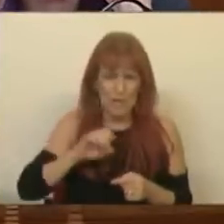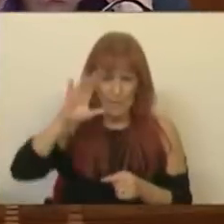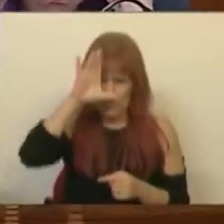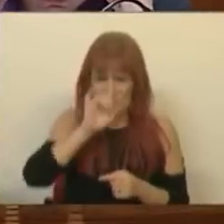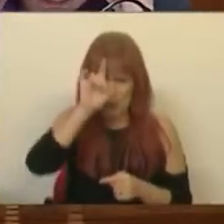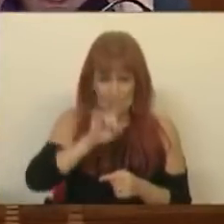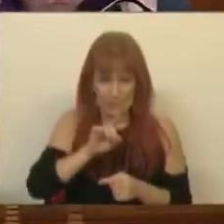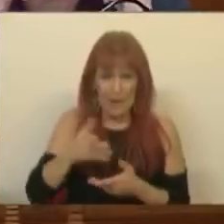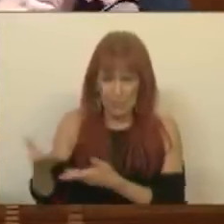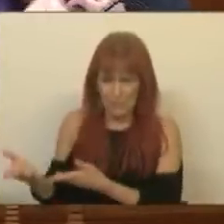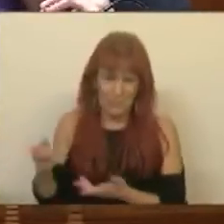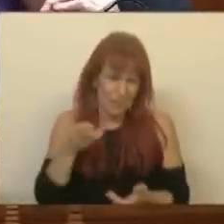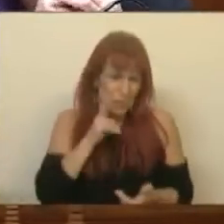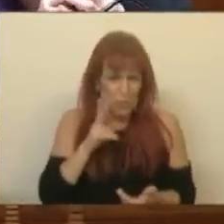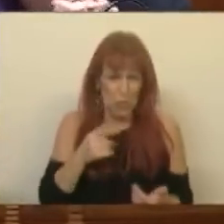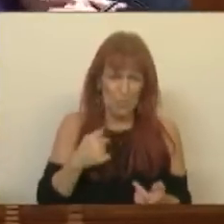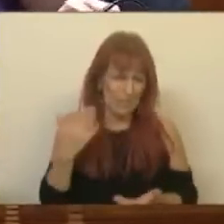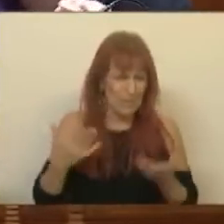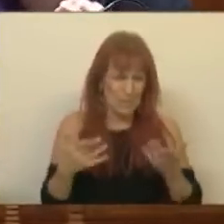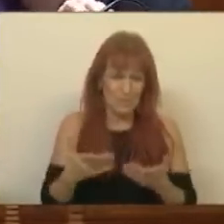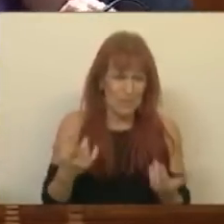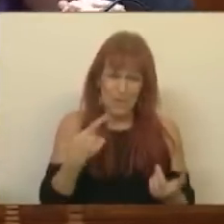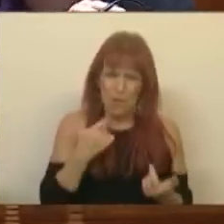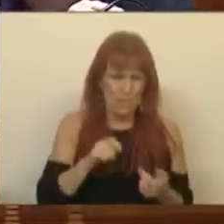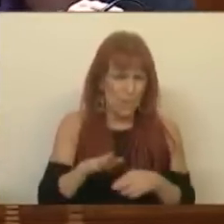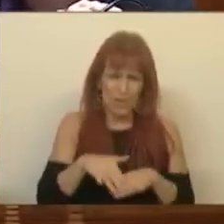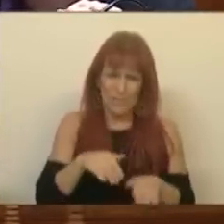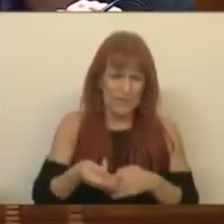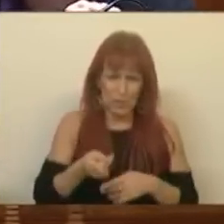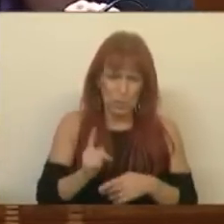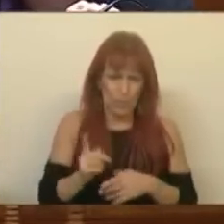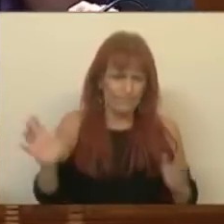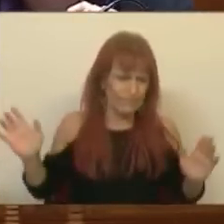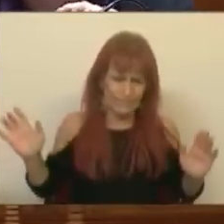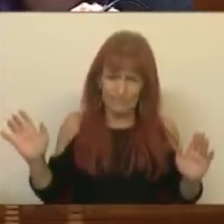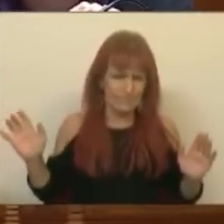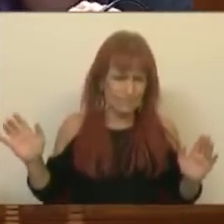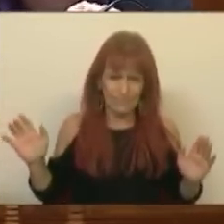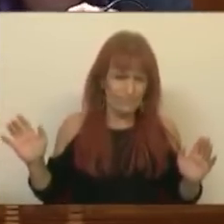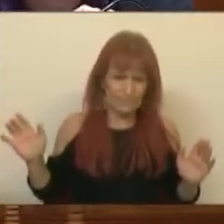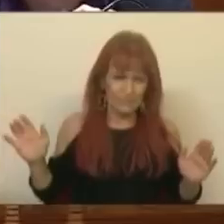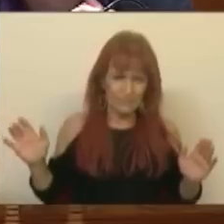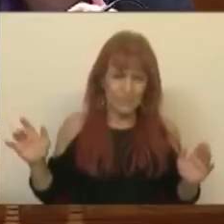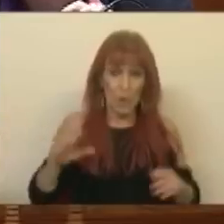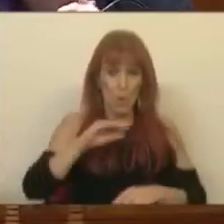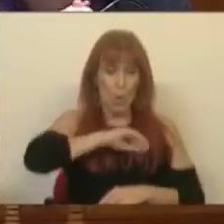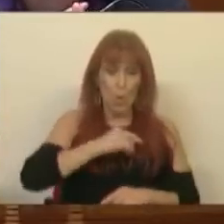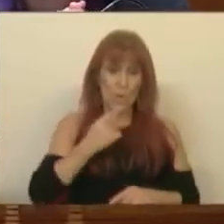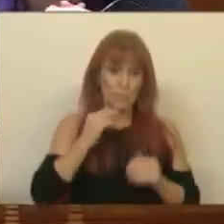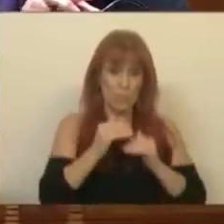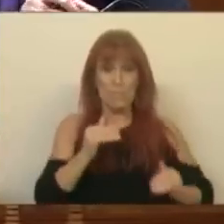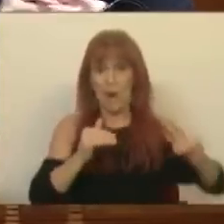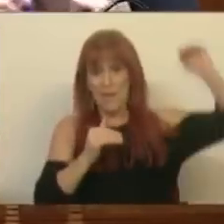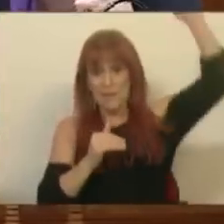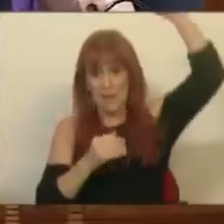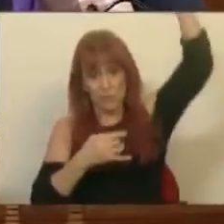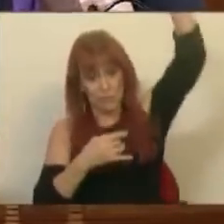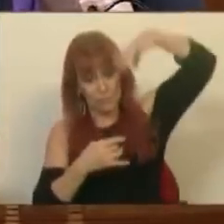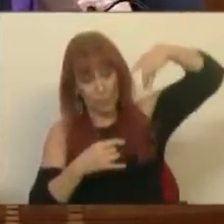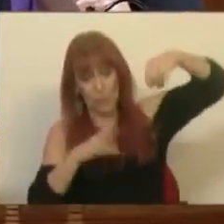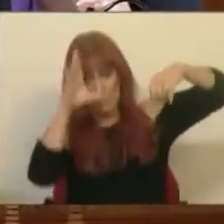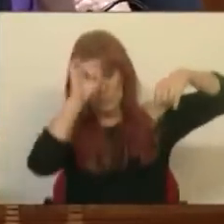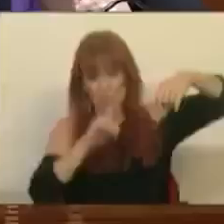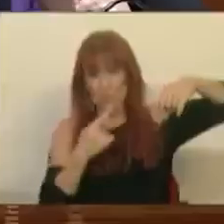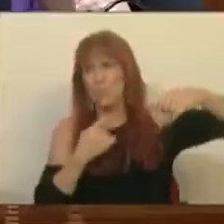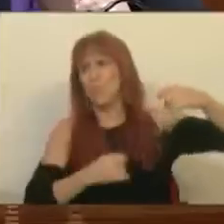primeiro ministro desculparámos é uma comparação que nós não podemos fazer e o ornado é muito superior ao do prêmio nisto é